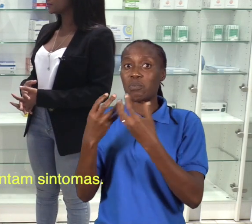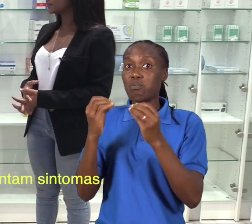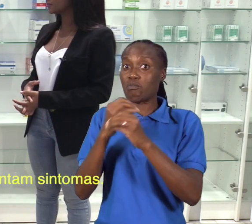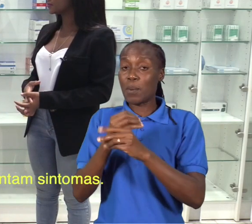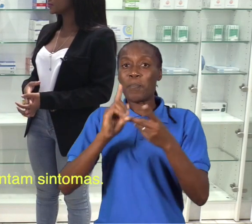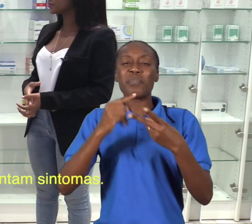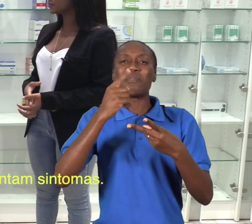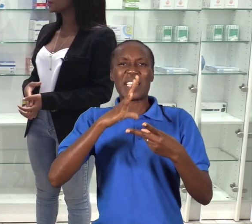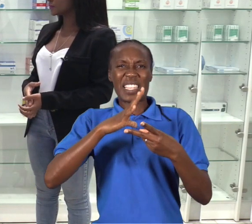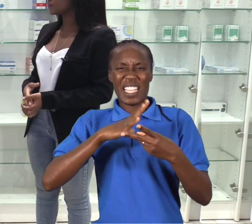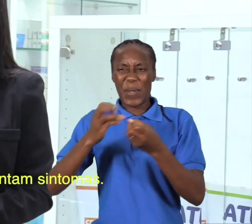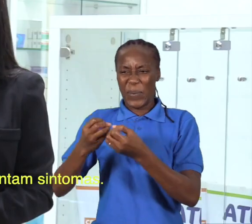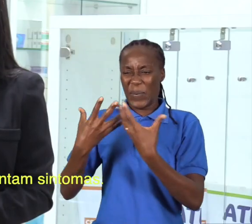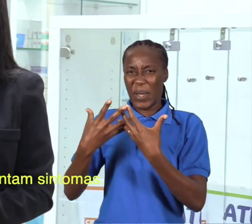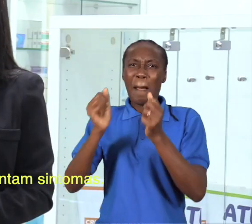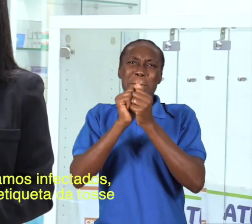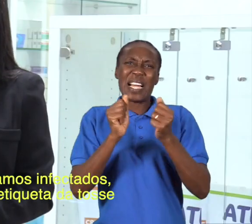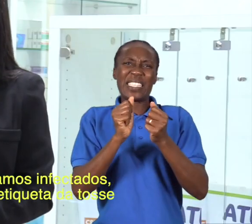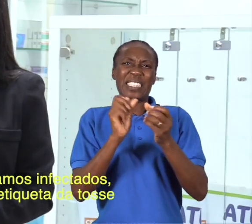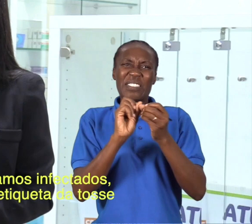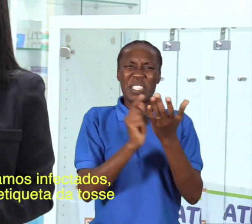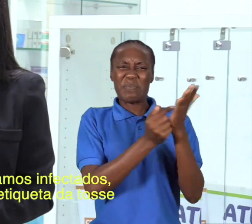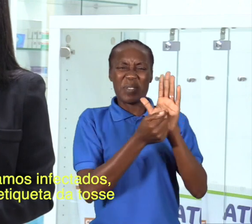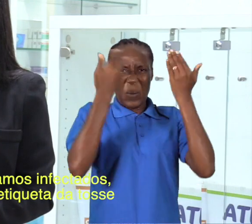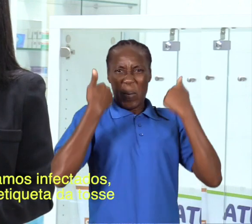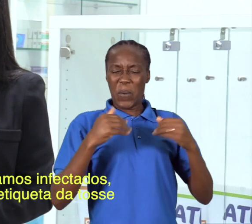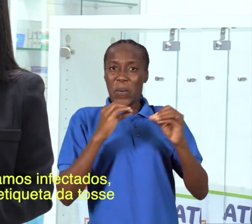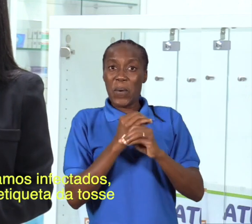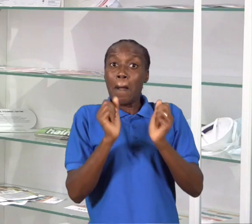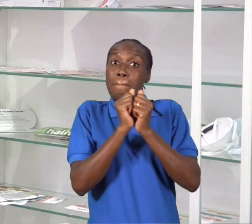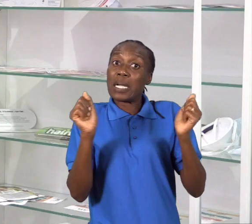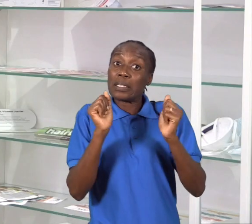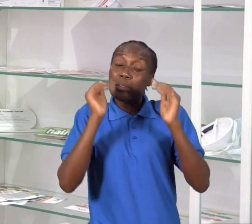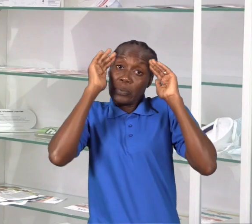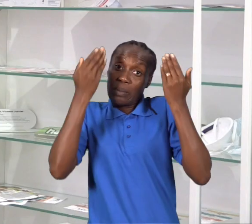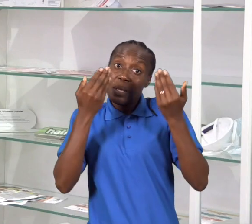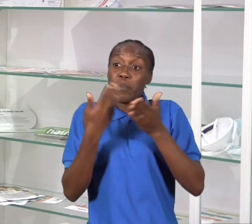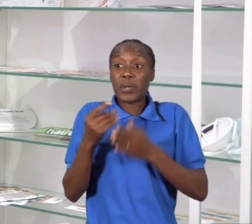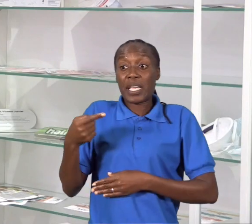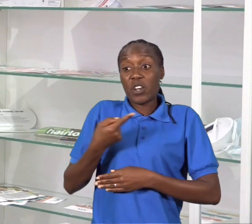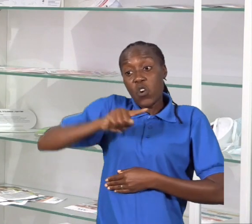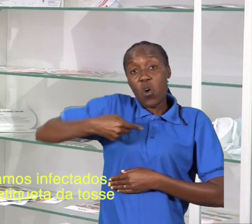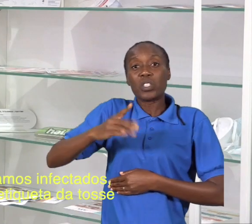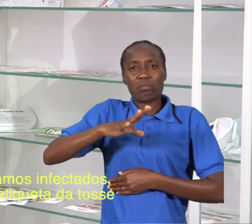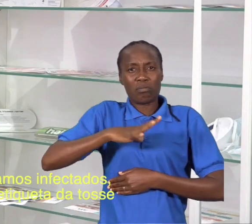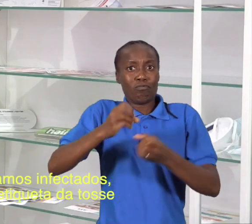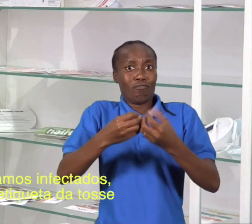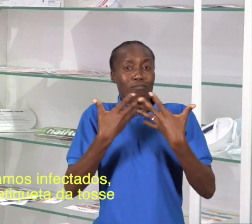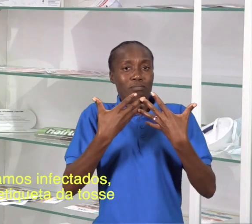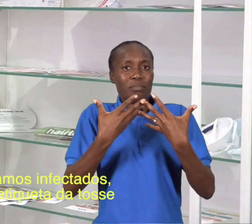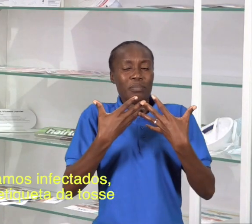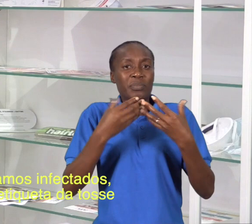sintomáticas que não apresentam sintoma. Isso porque nós não sabemos se estamos infetados, pirramos, tossimos,